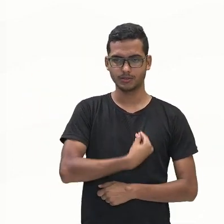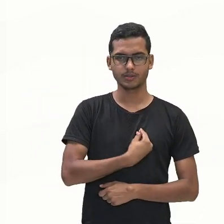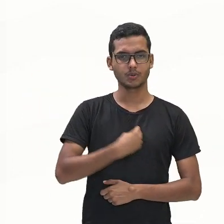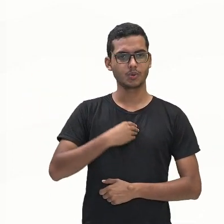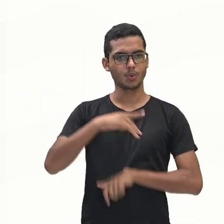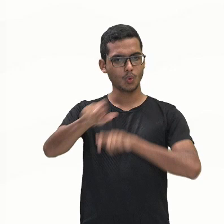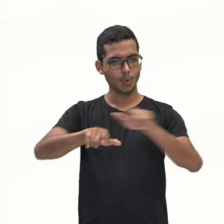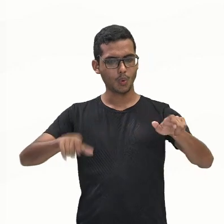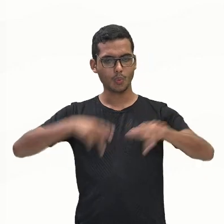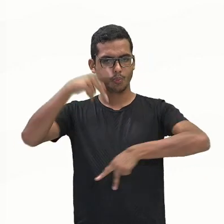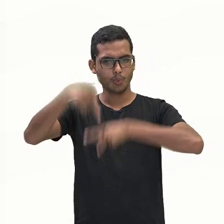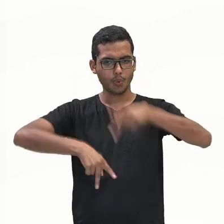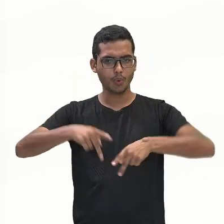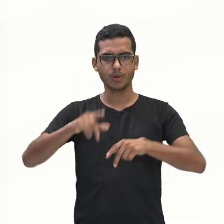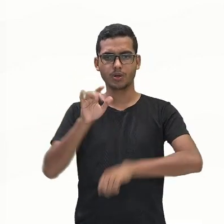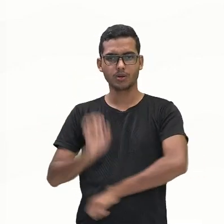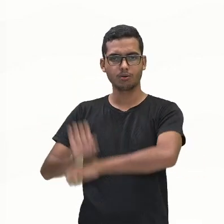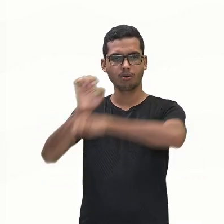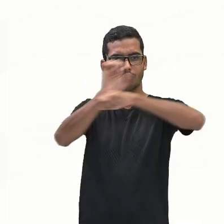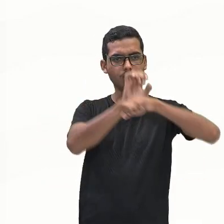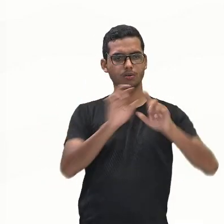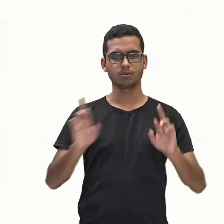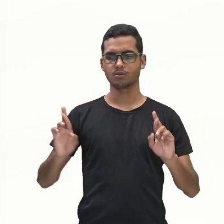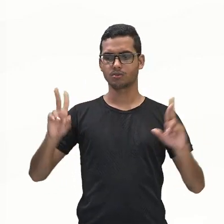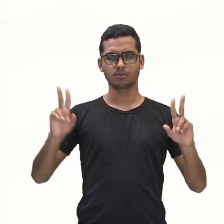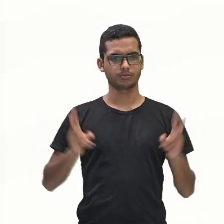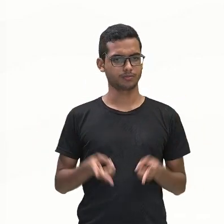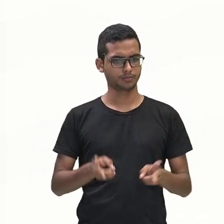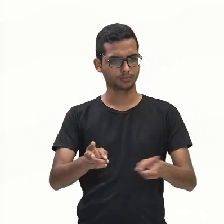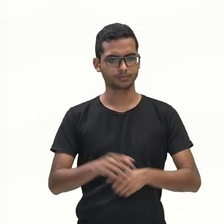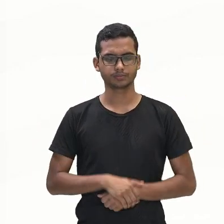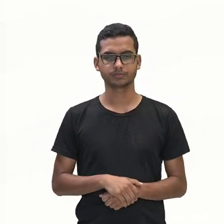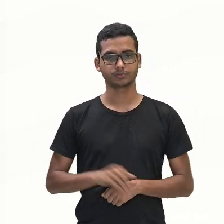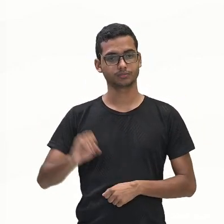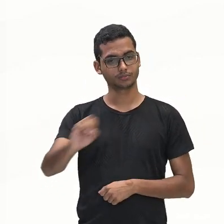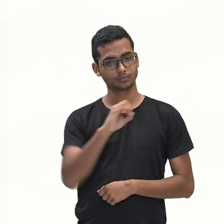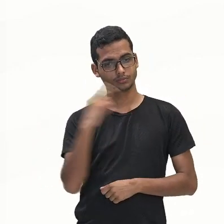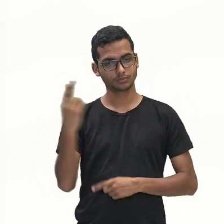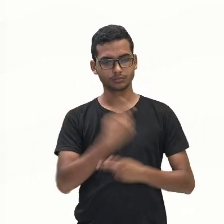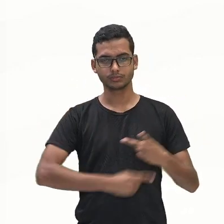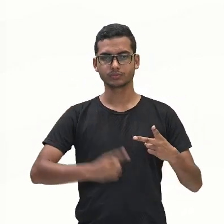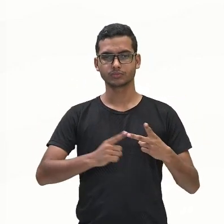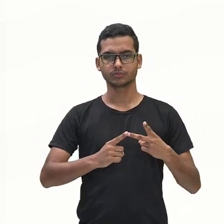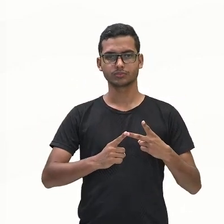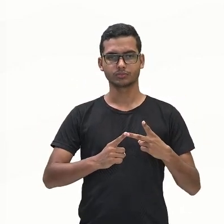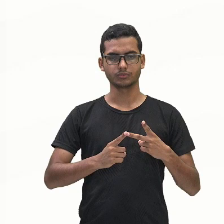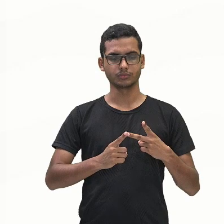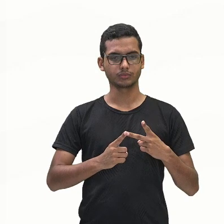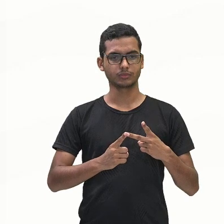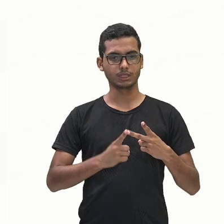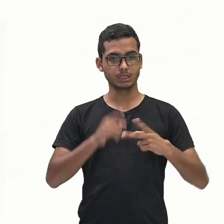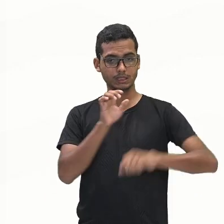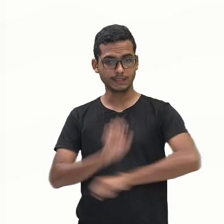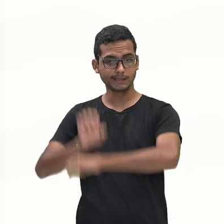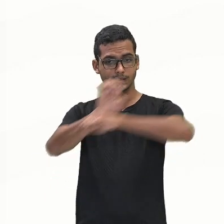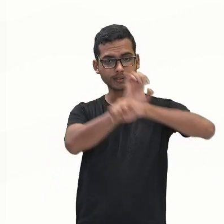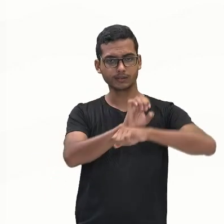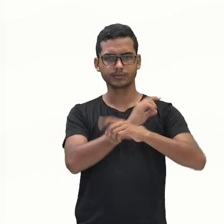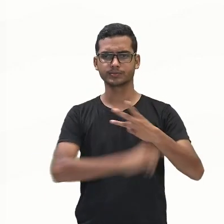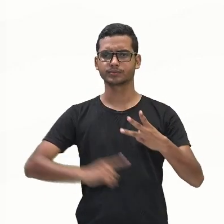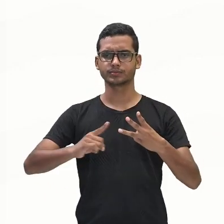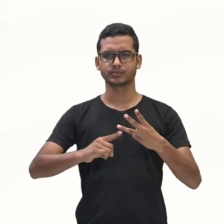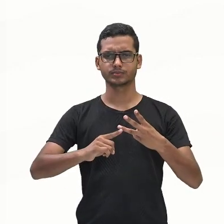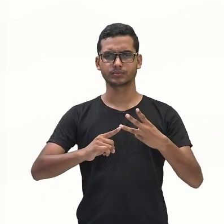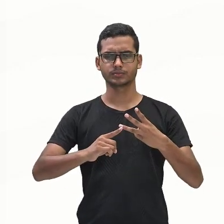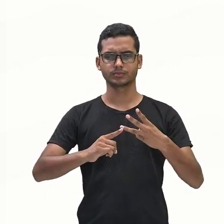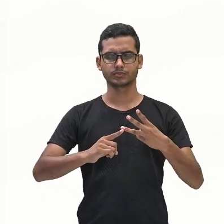diferentes populações, estados, cidades, ou aqui de países, tá bom? Então a gente faz essa